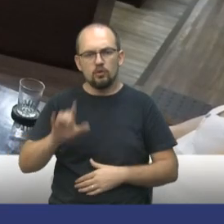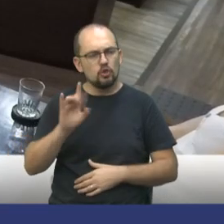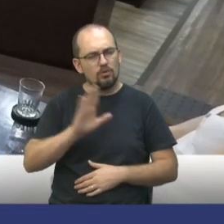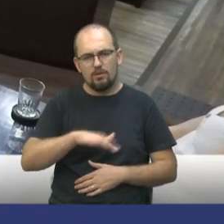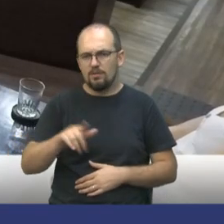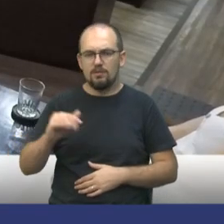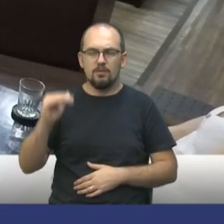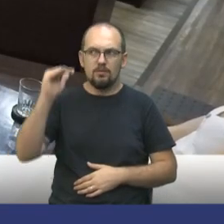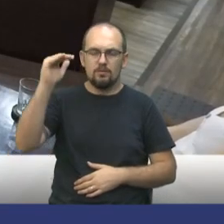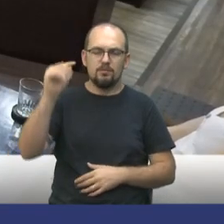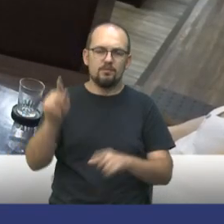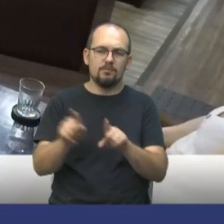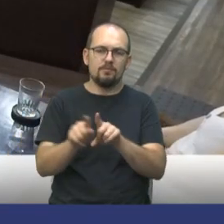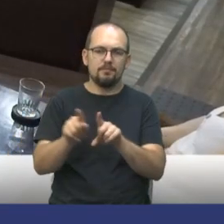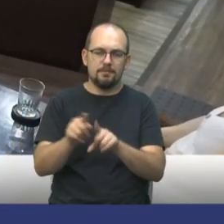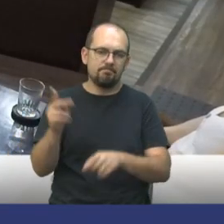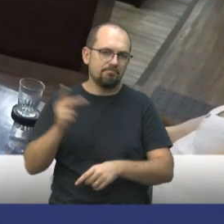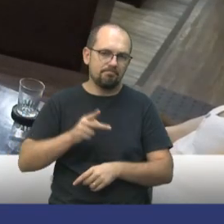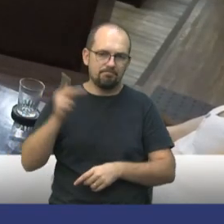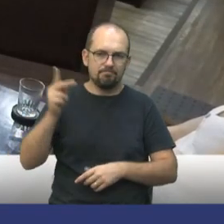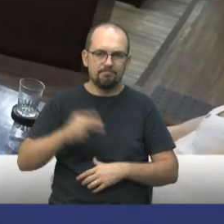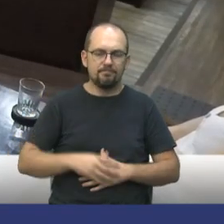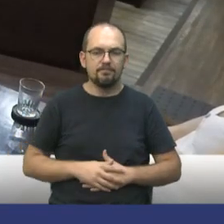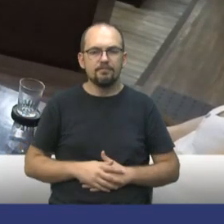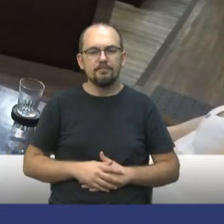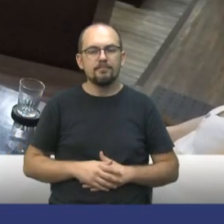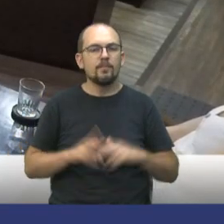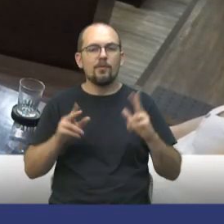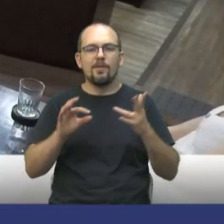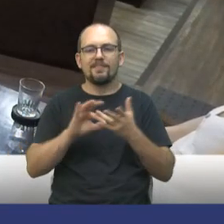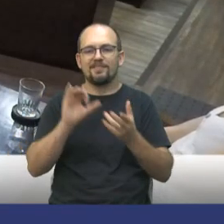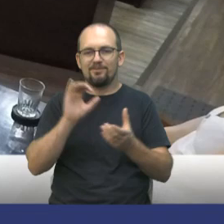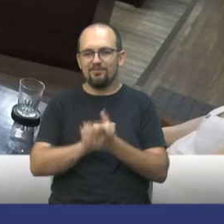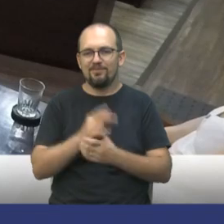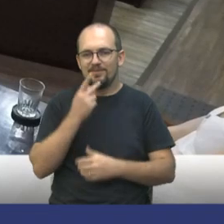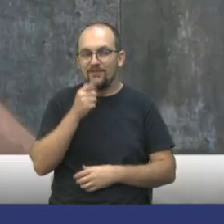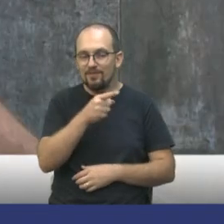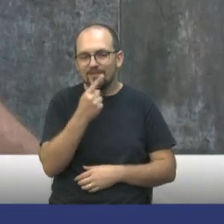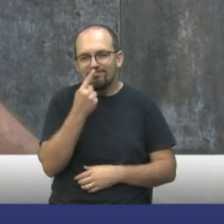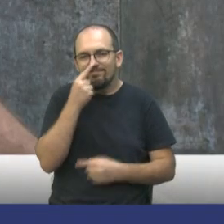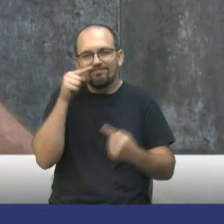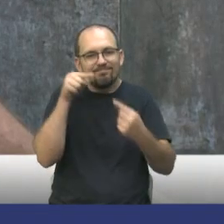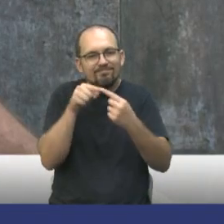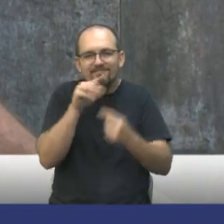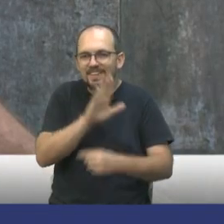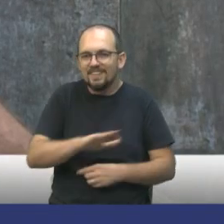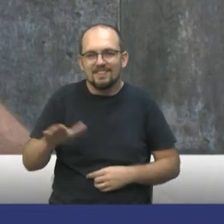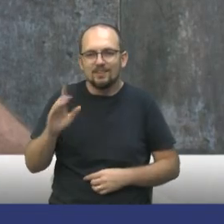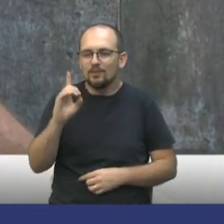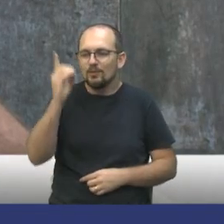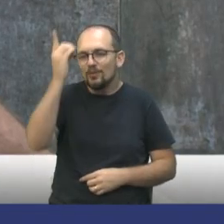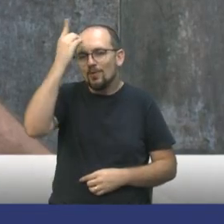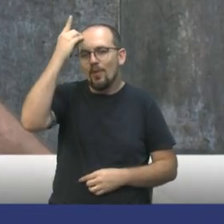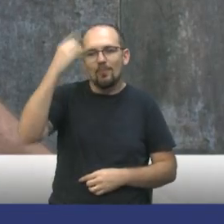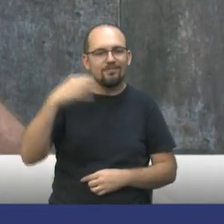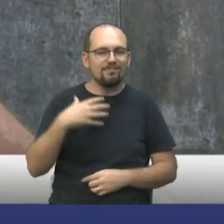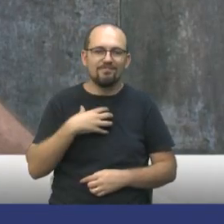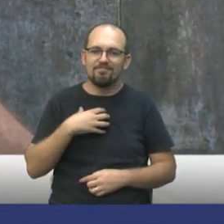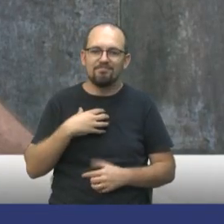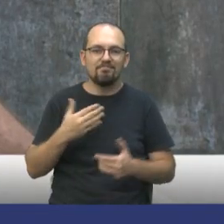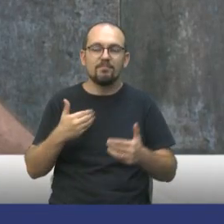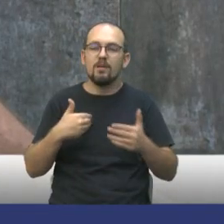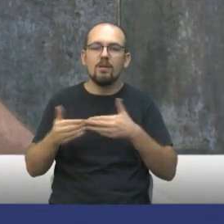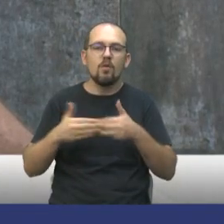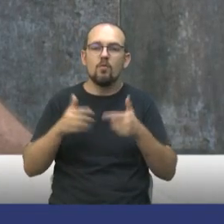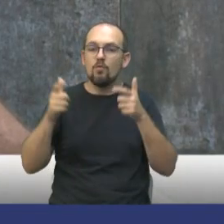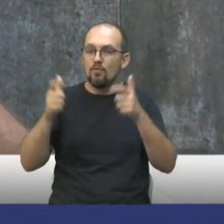como adulto também, tá? Mas que nem minha esposa fala, você tem um dom para criança. Na onde vai, hoje nós estamos com mais ou menos